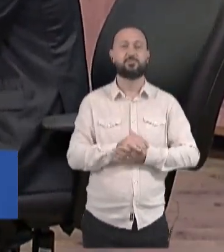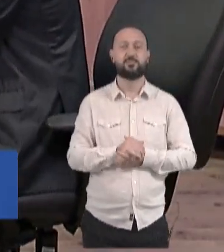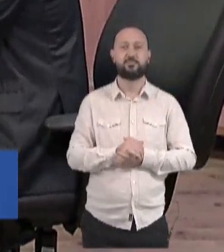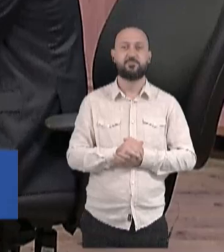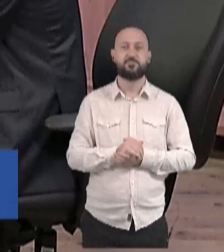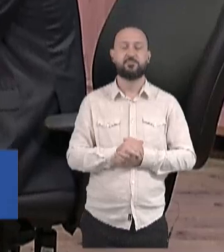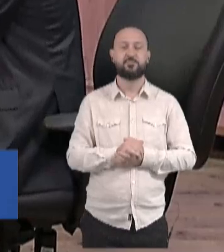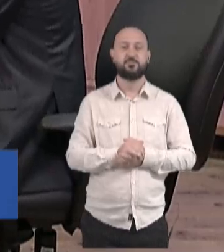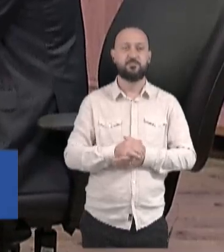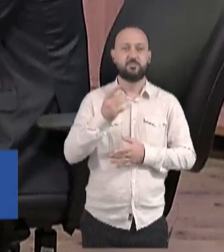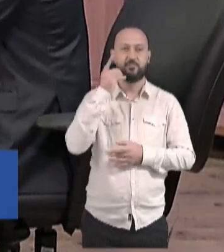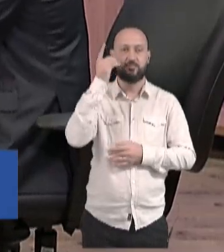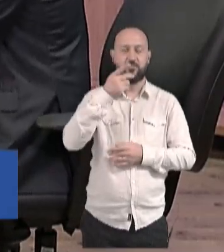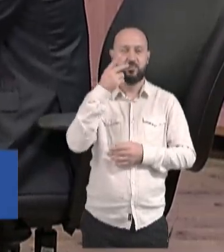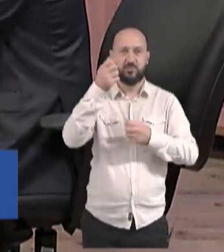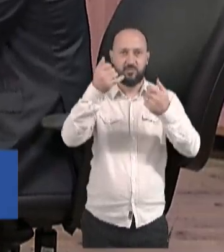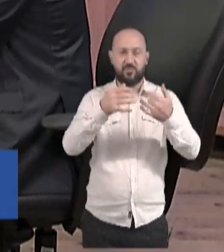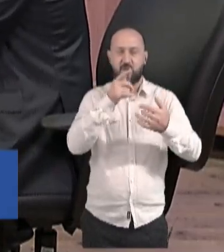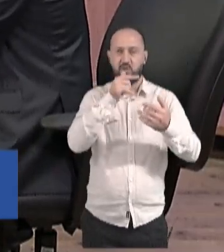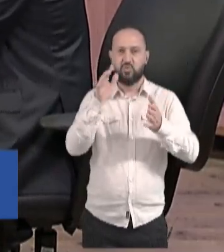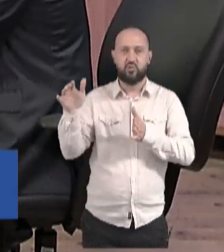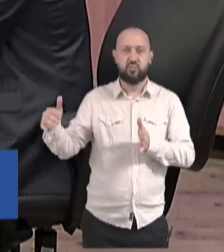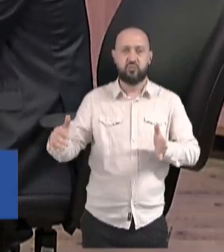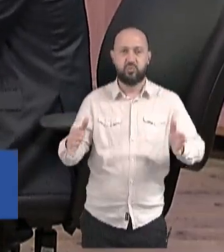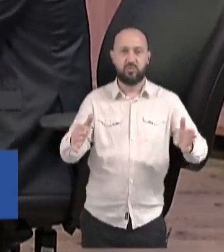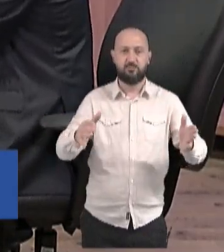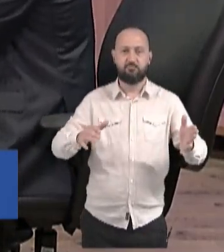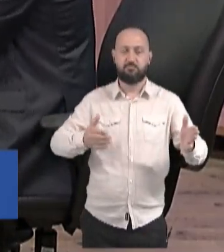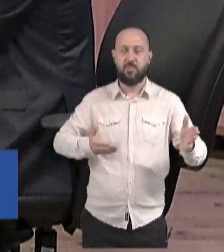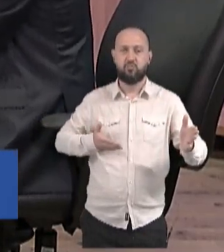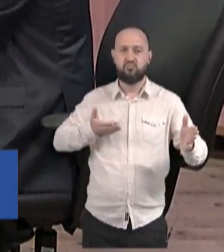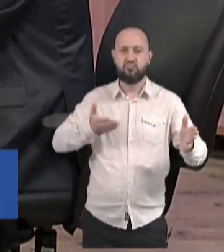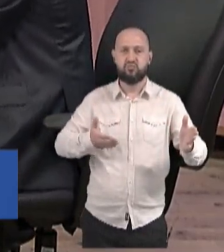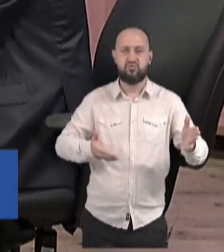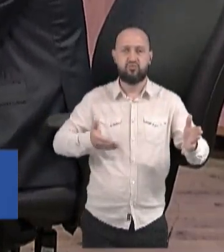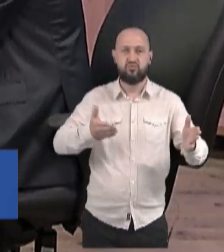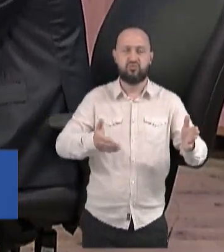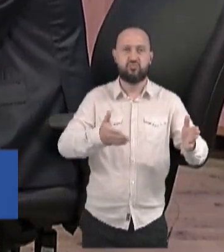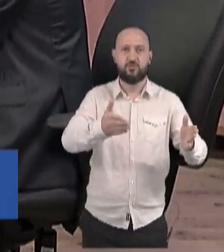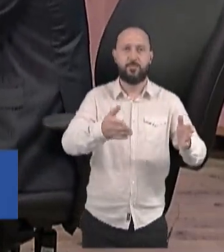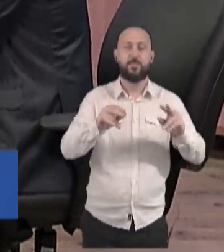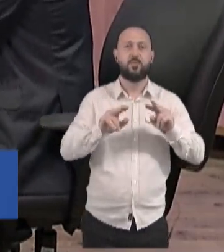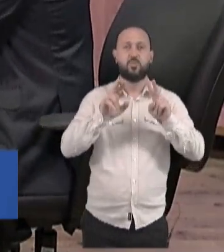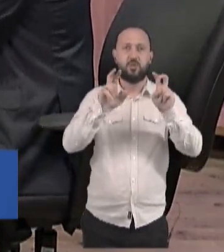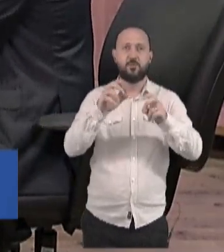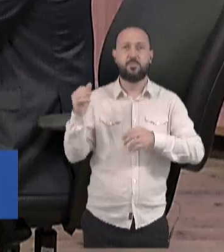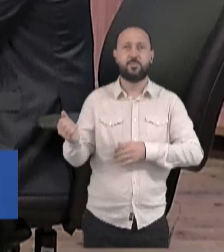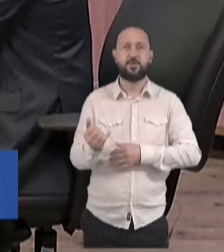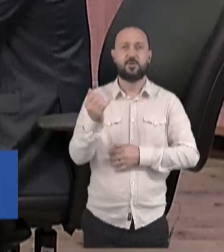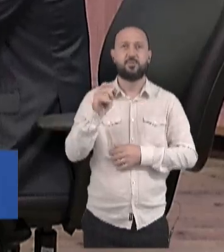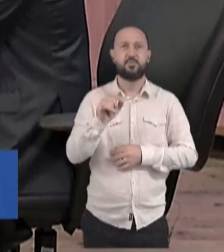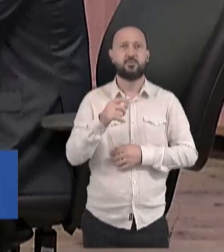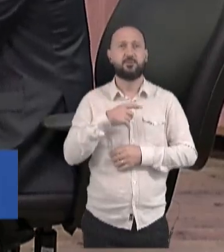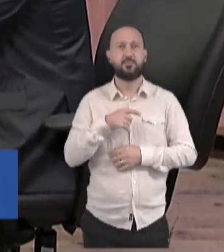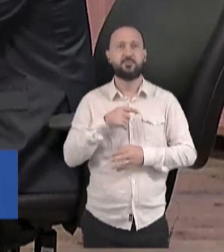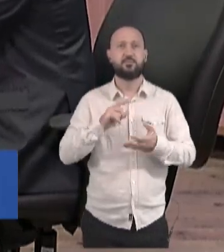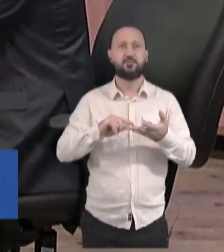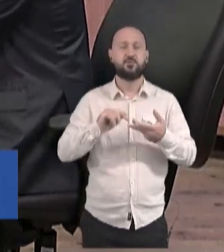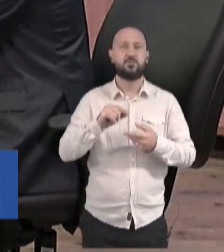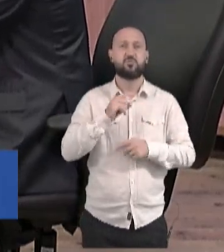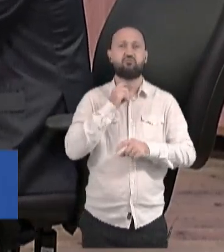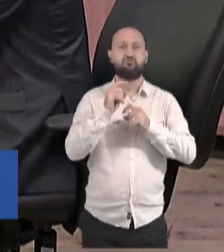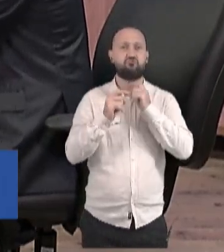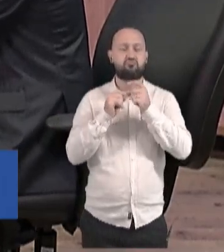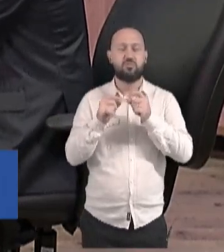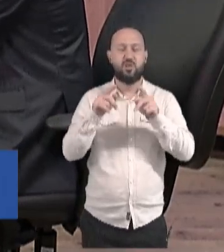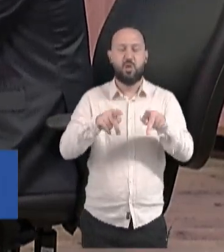mãe. Deputado, o senhor vai falar de hidrovia hoje, no primeiro tema do seminário. Tema importante, né, que tem muitas